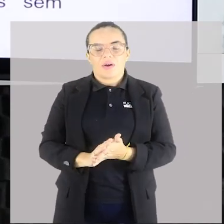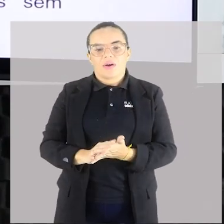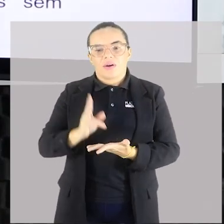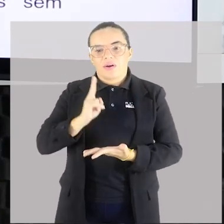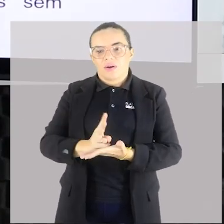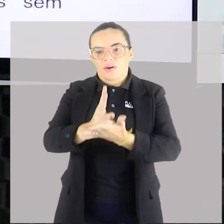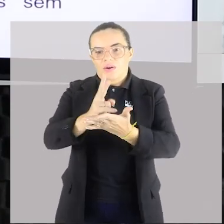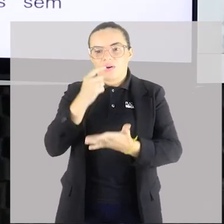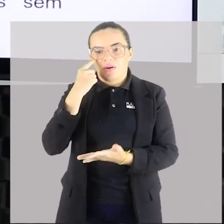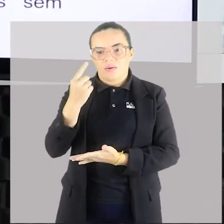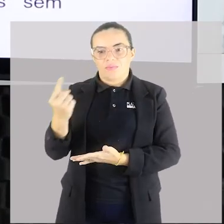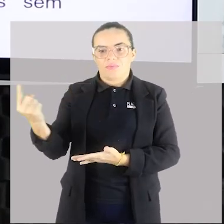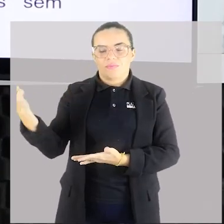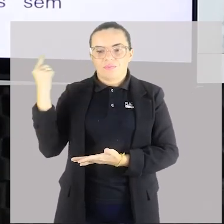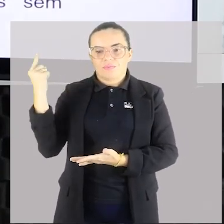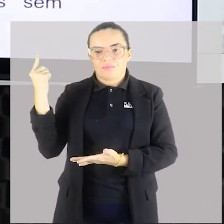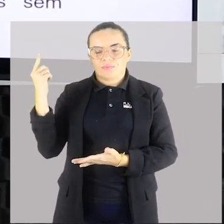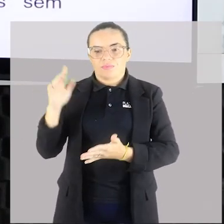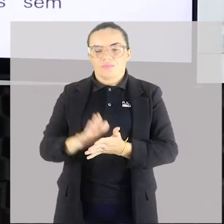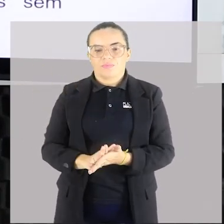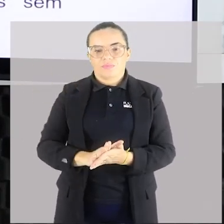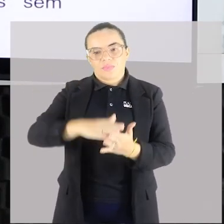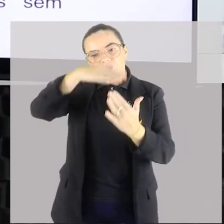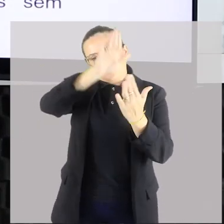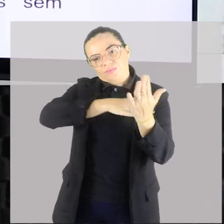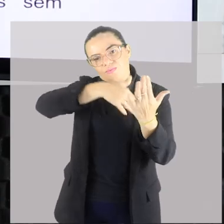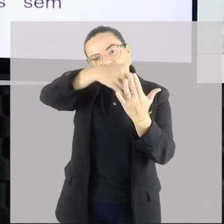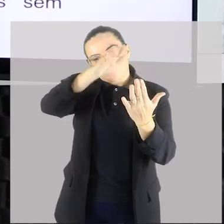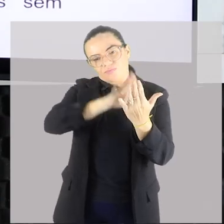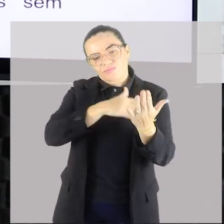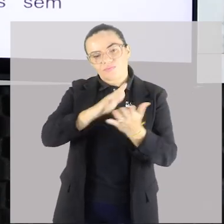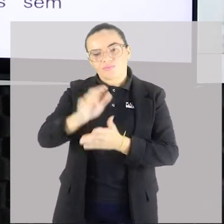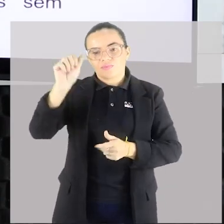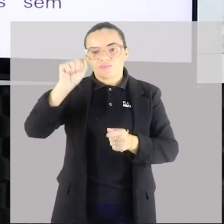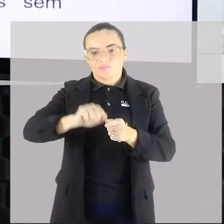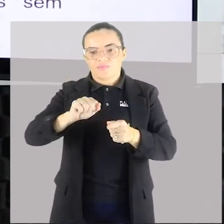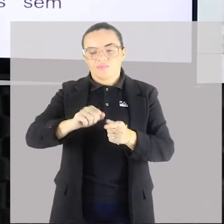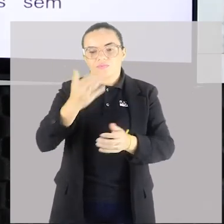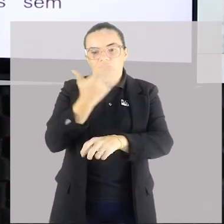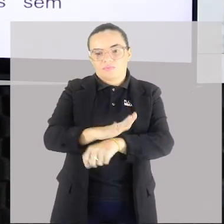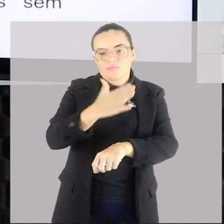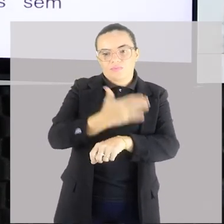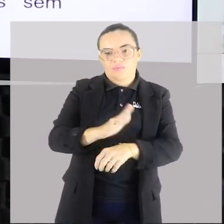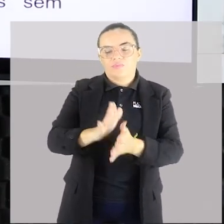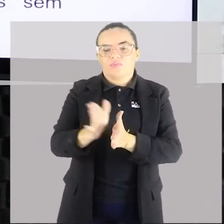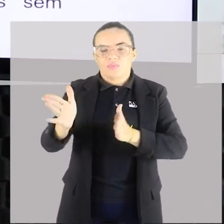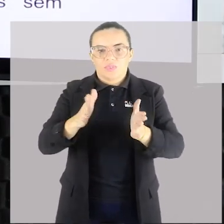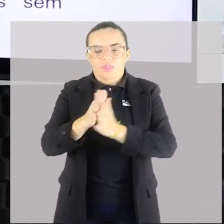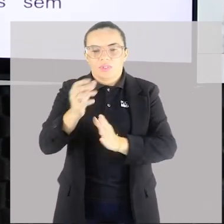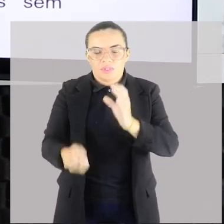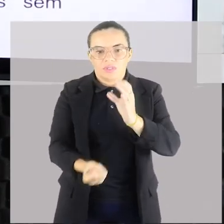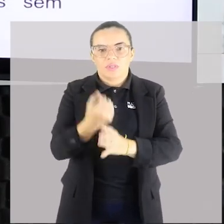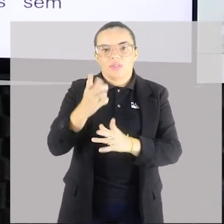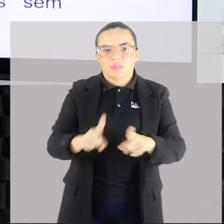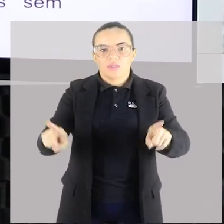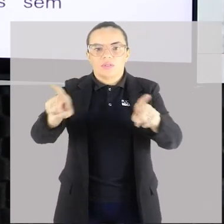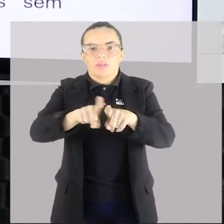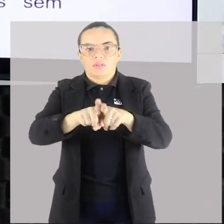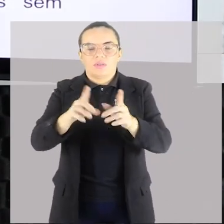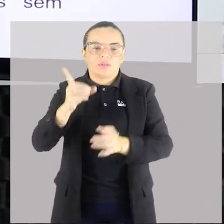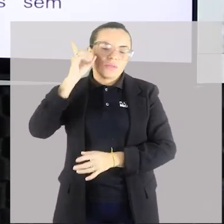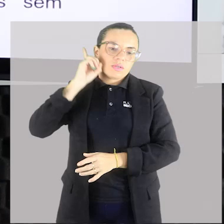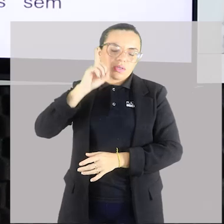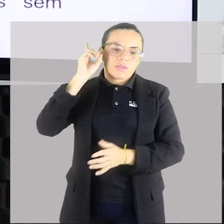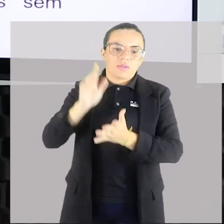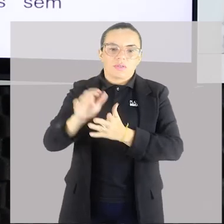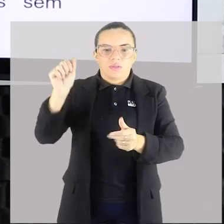action paint, ou pintura em ação. O que seria o action paint? Ele surge mais ou menos no mesmo período também nos Estados Unidos, né, e se a gente